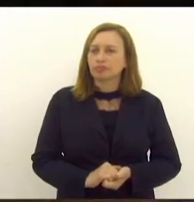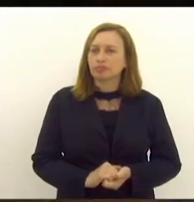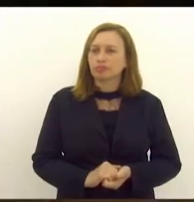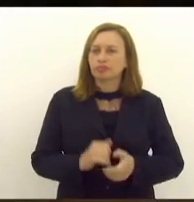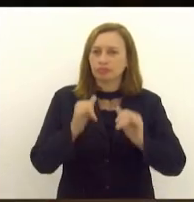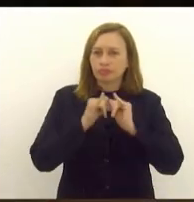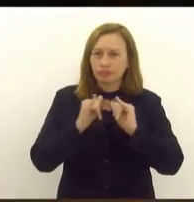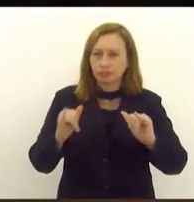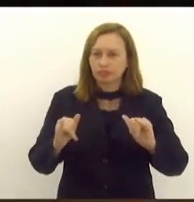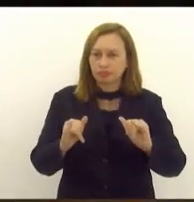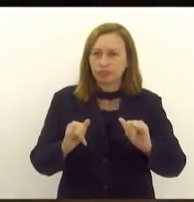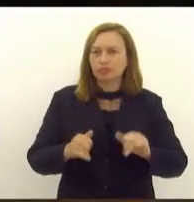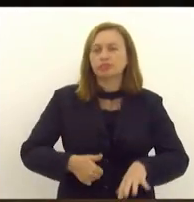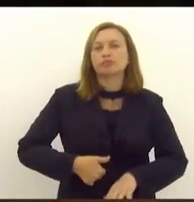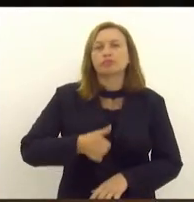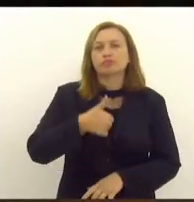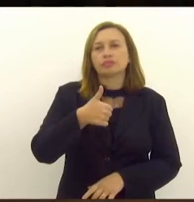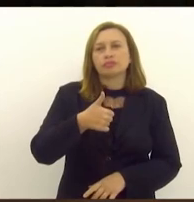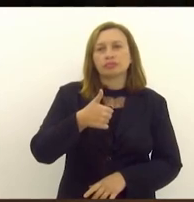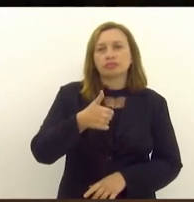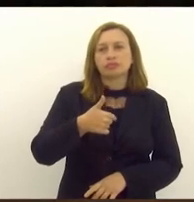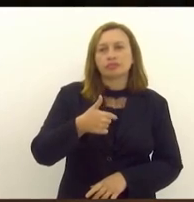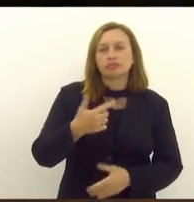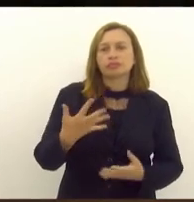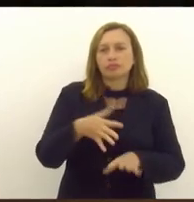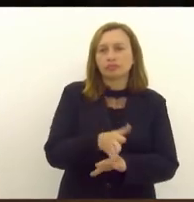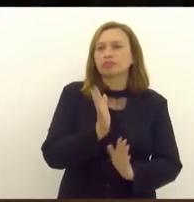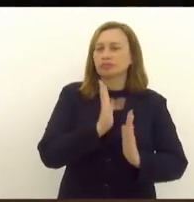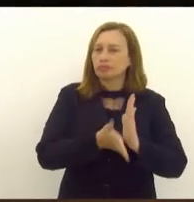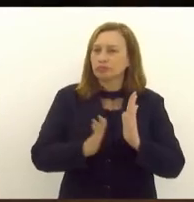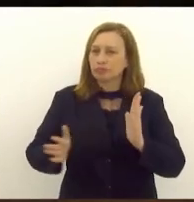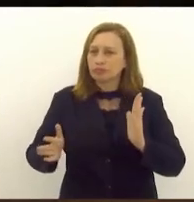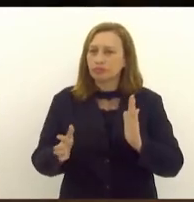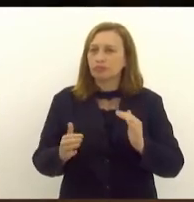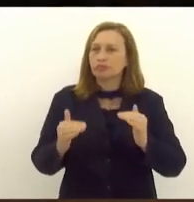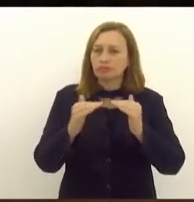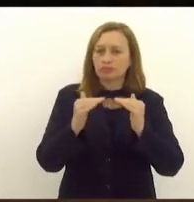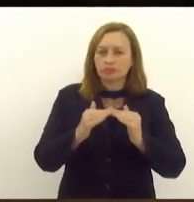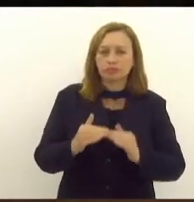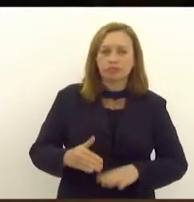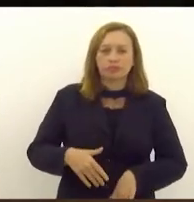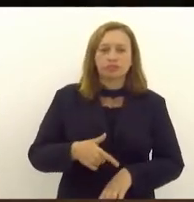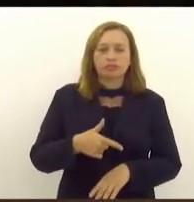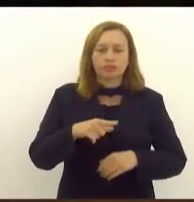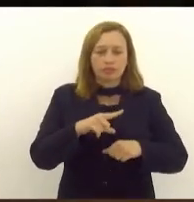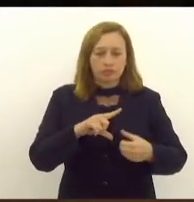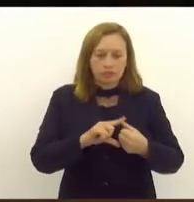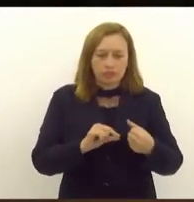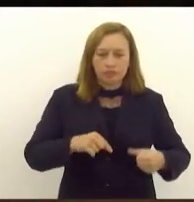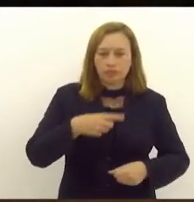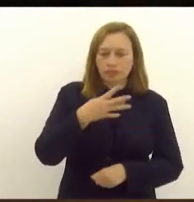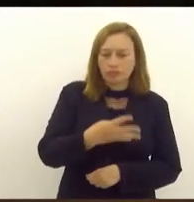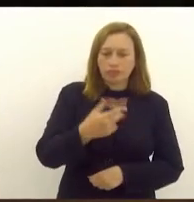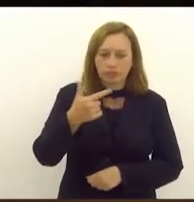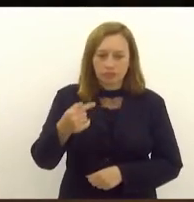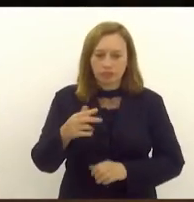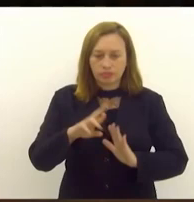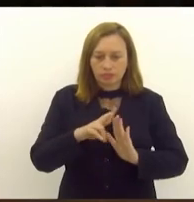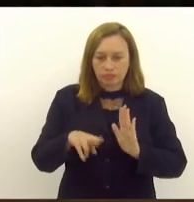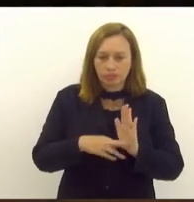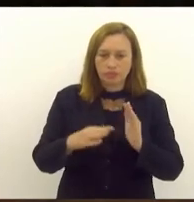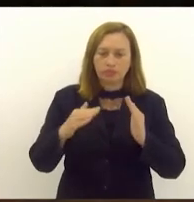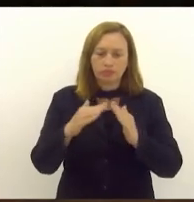anuncio entre alimentação ordinária inclusão na hora do dia de acordo com o parágrafo do artigo 47 do Regimento Interno